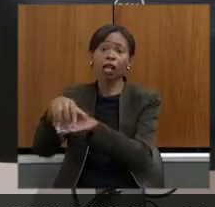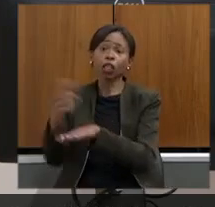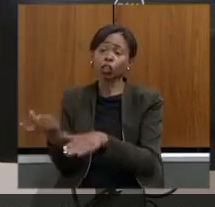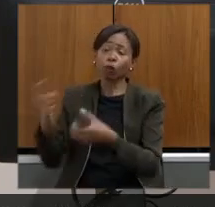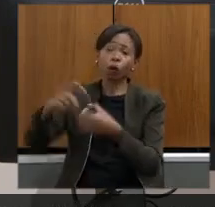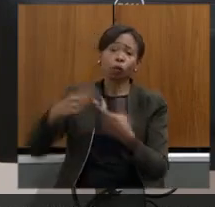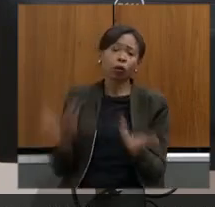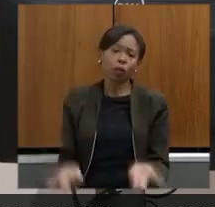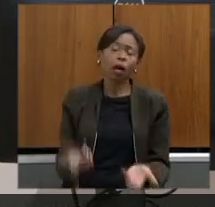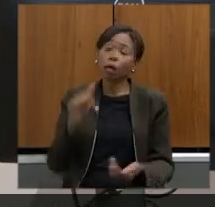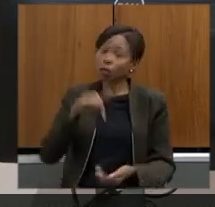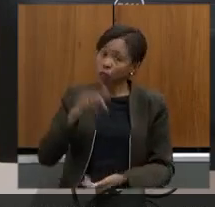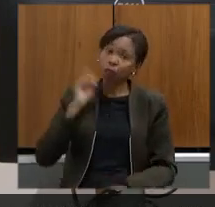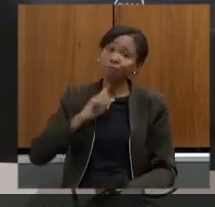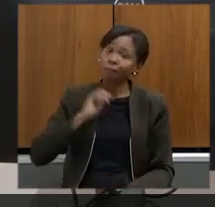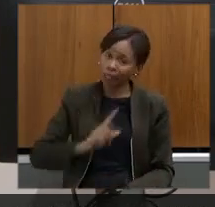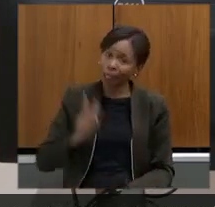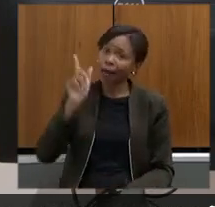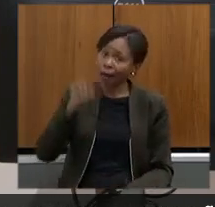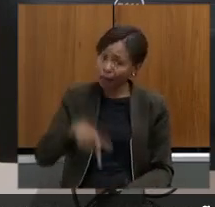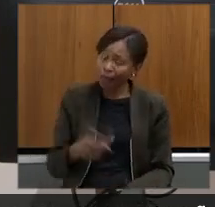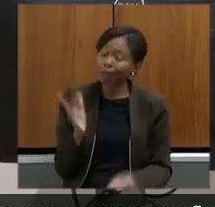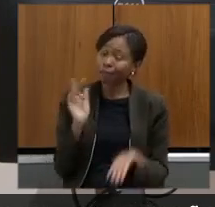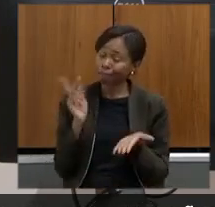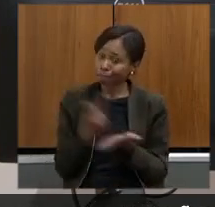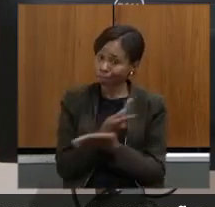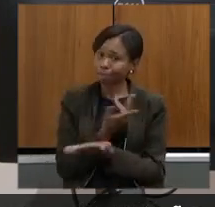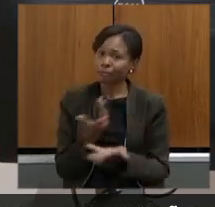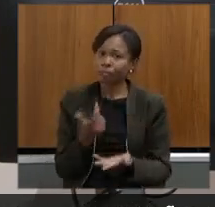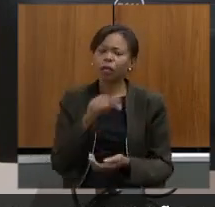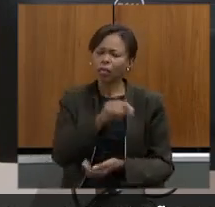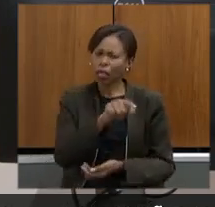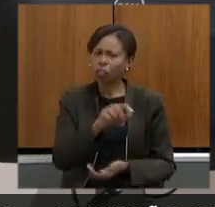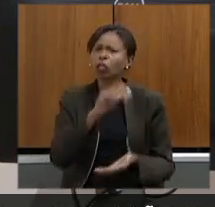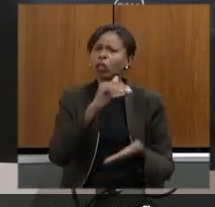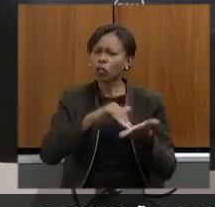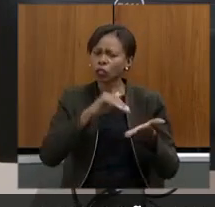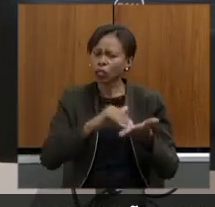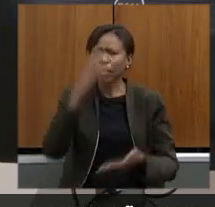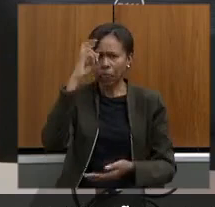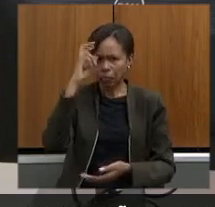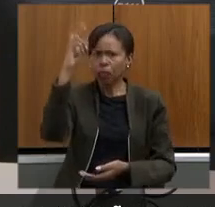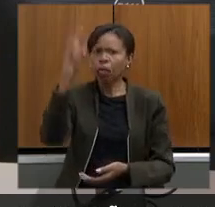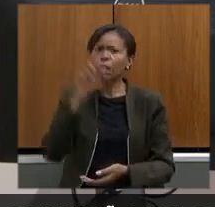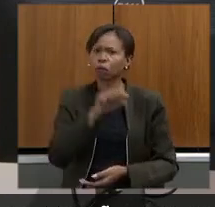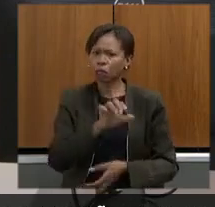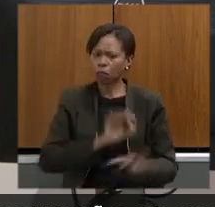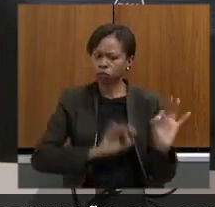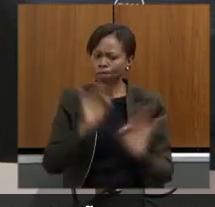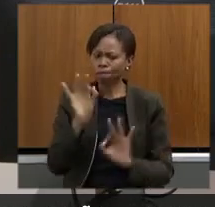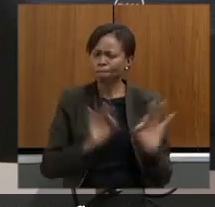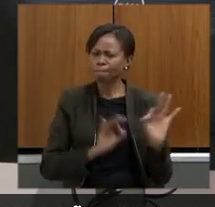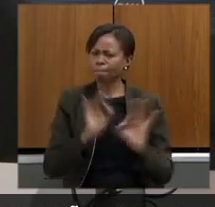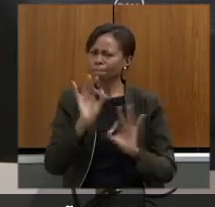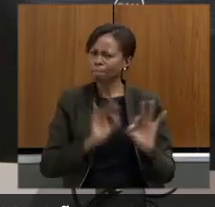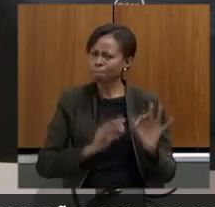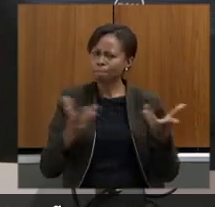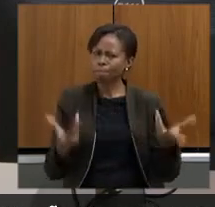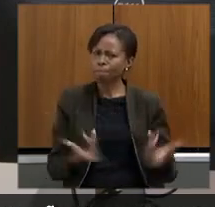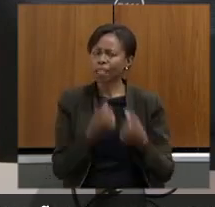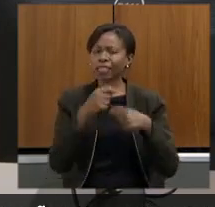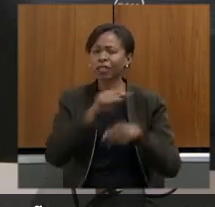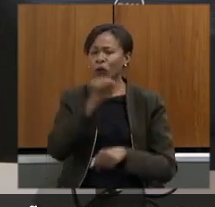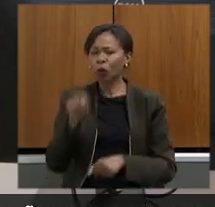que nós estamos vivendo em Minas Gerais eu queria contar com a sua inteligência para você fazer um grande planejamento não é e o